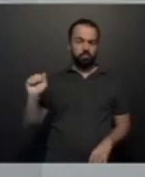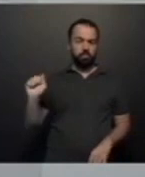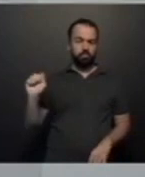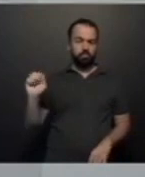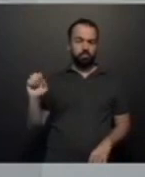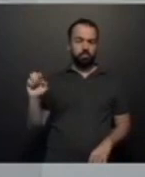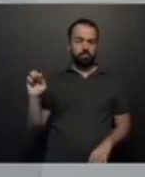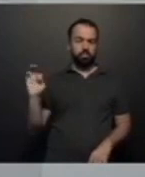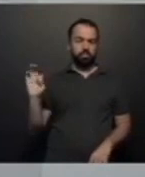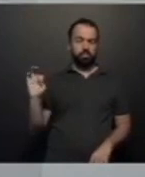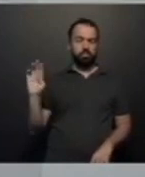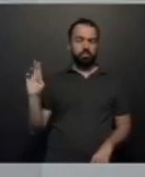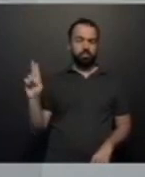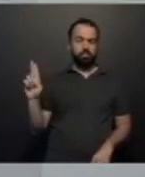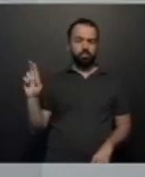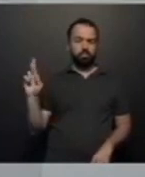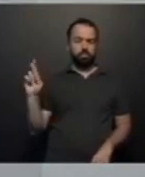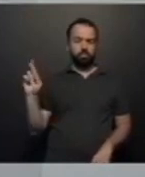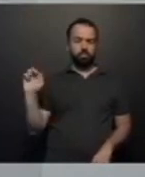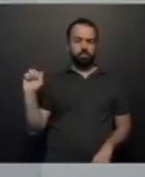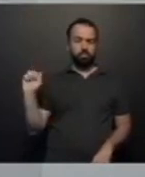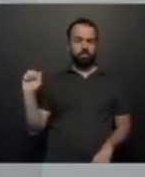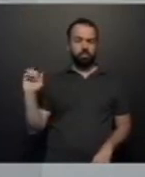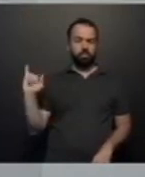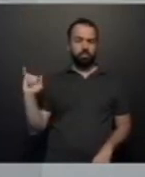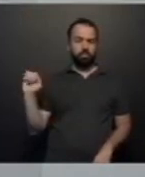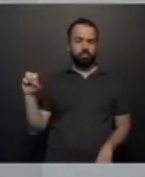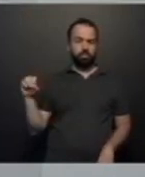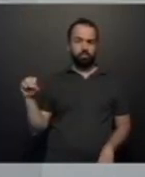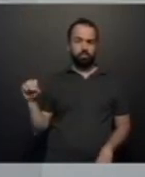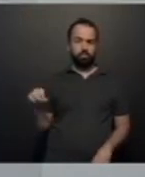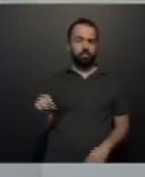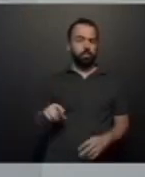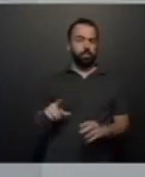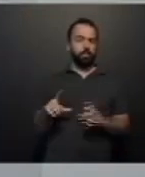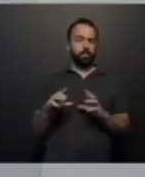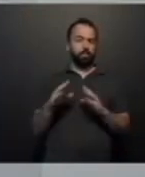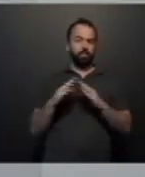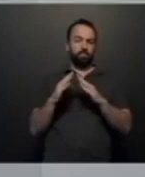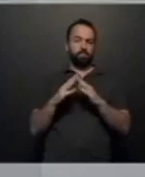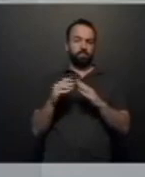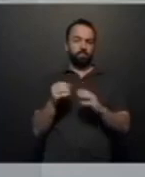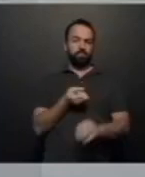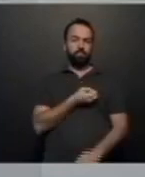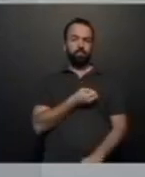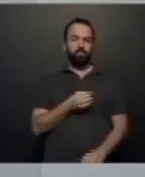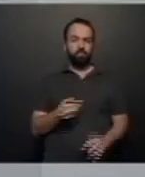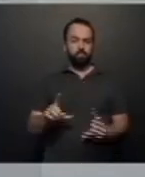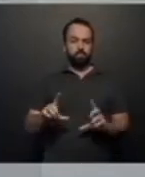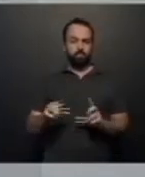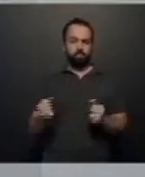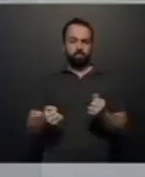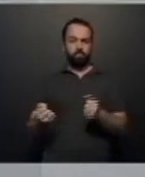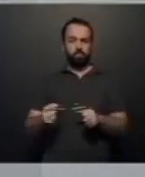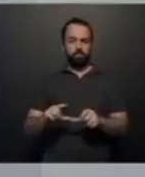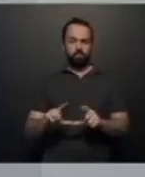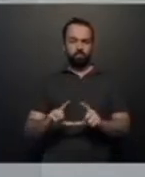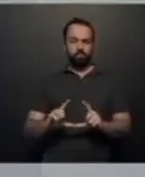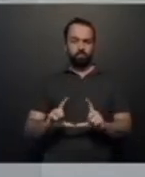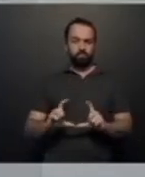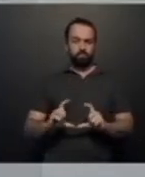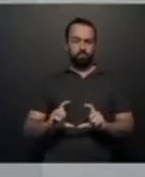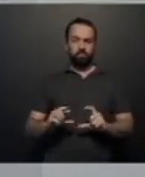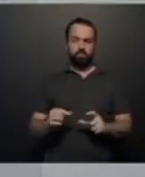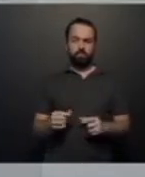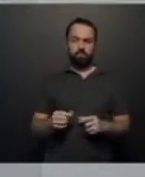que a gente vá. Por exemplo, o número da nossa casa, uma placa de trânsito,